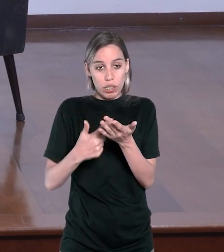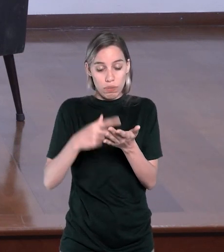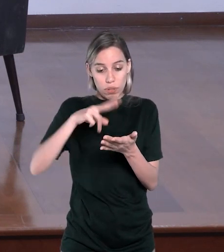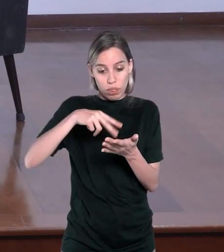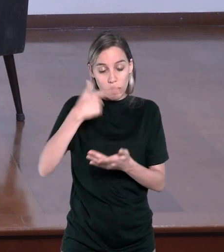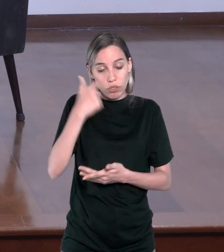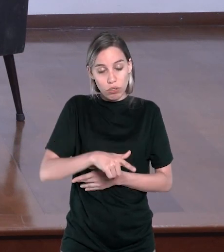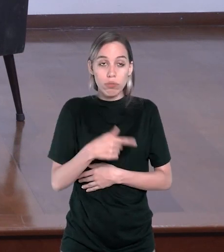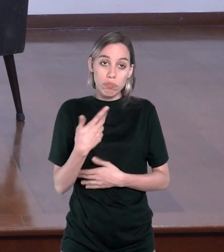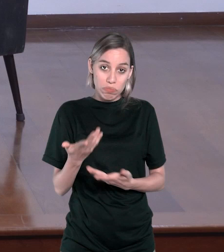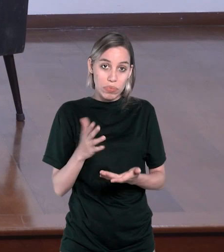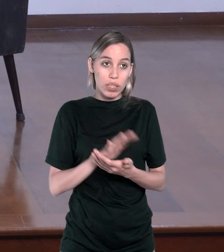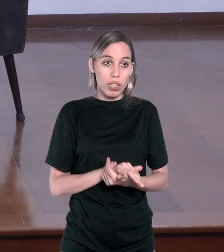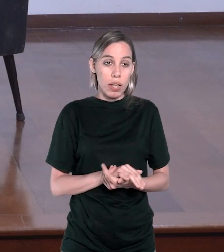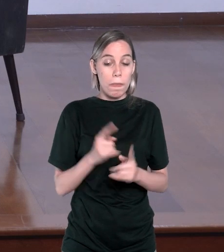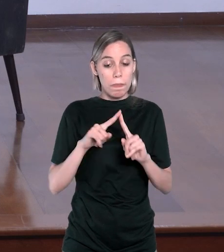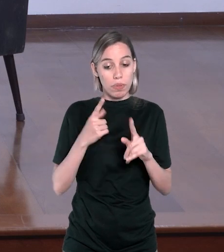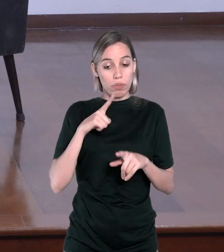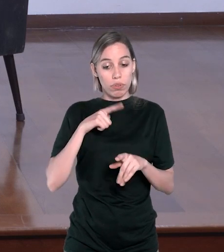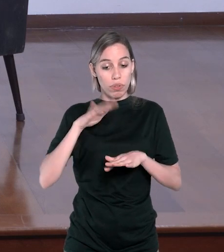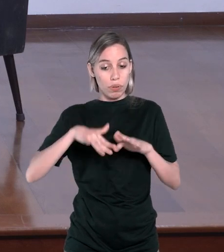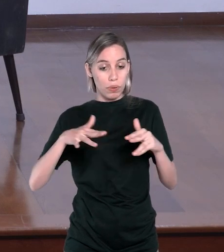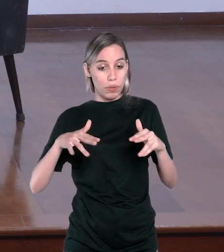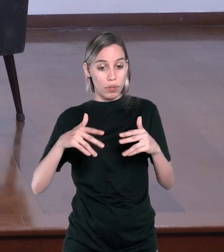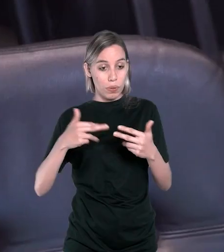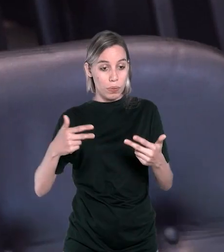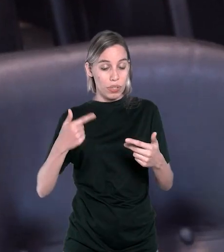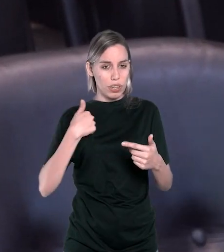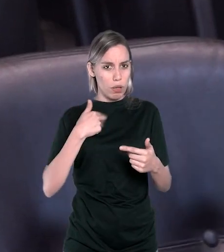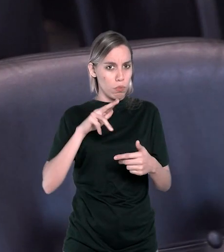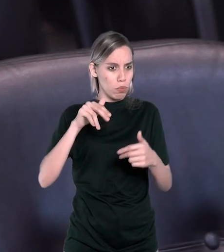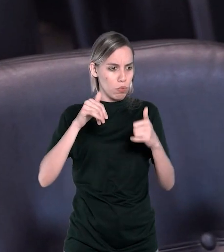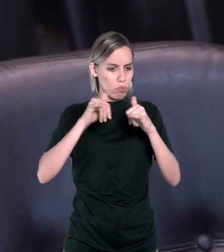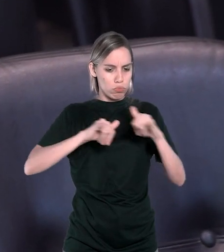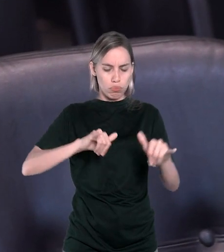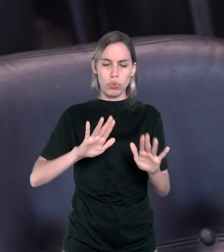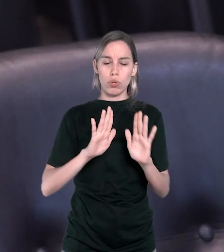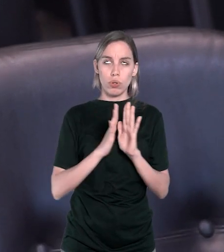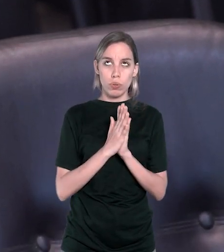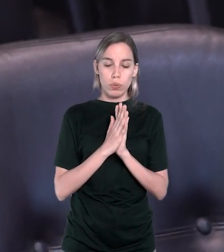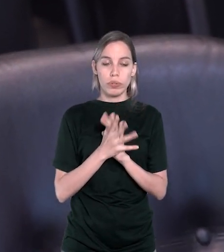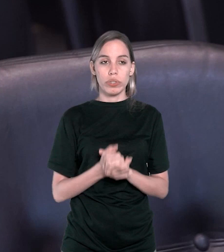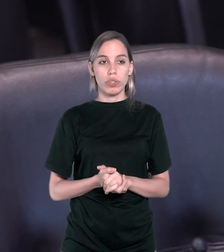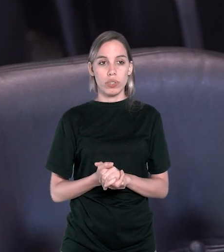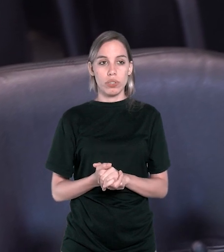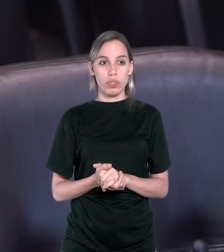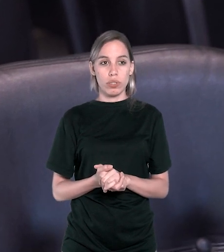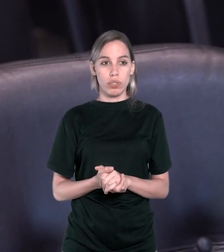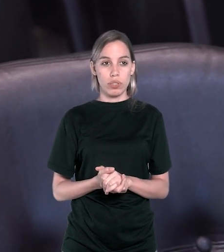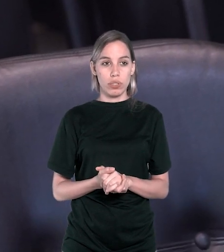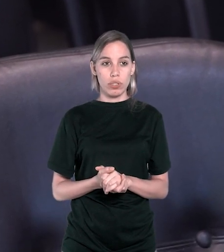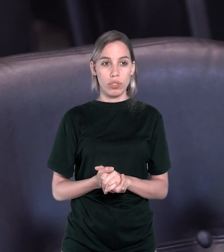Ou então, mas tem coisa que é melhor nunca. Que bom que nunca publiquei. Uma espectadora fala ao microfone. E